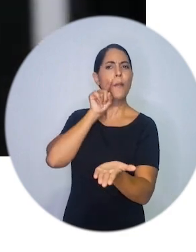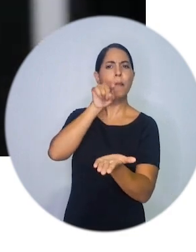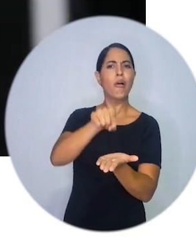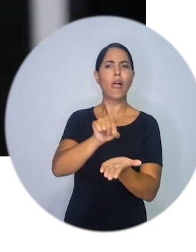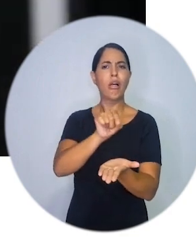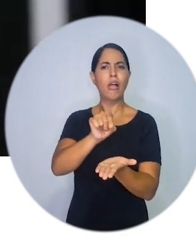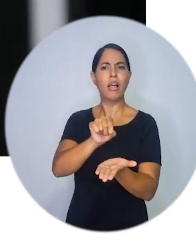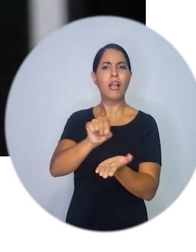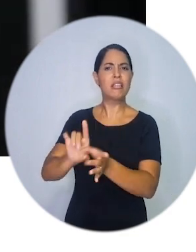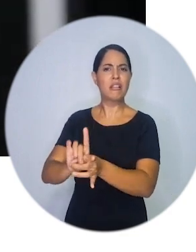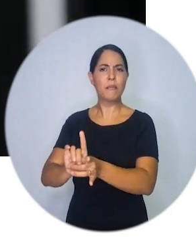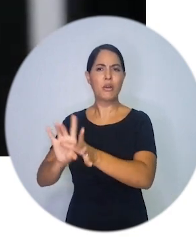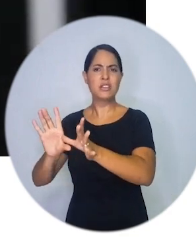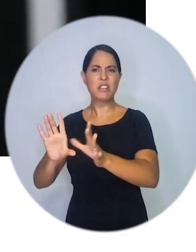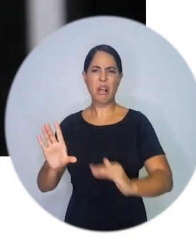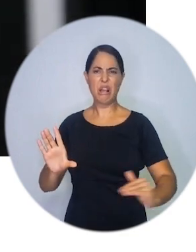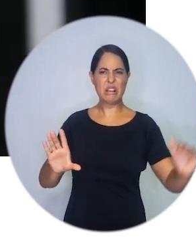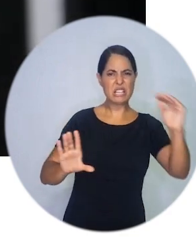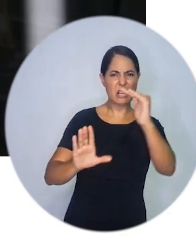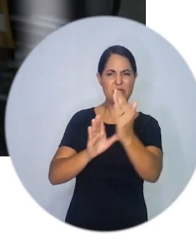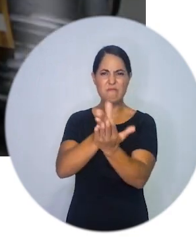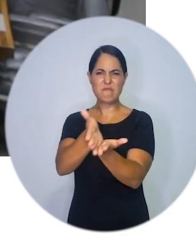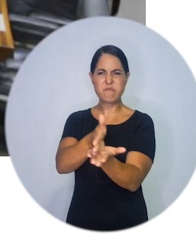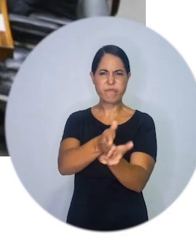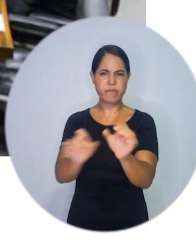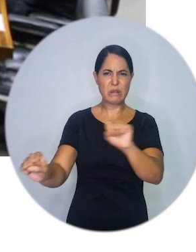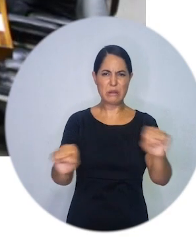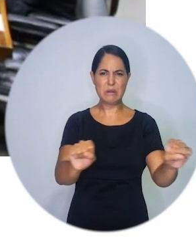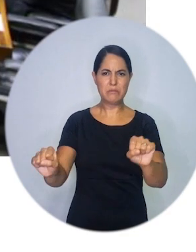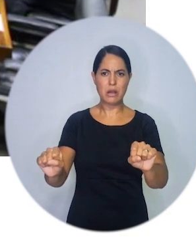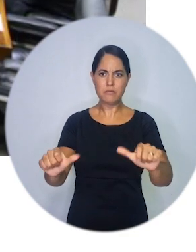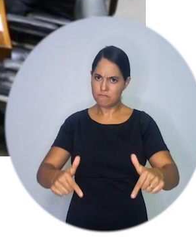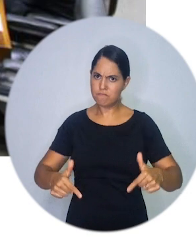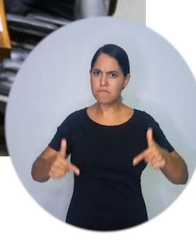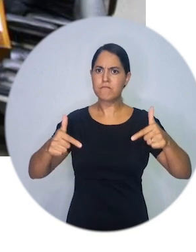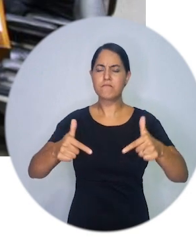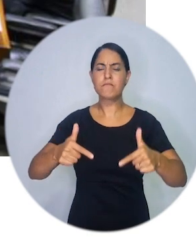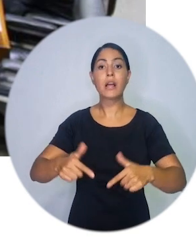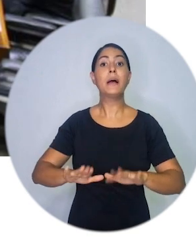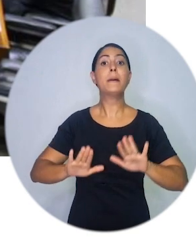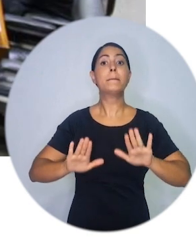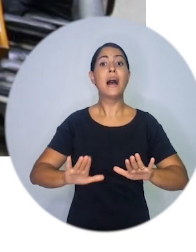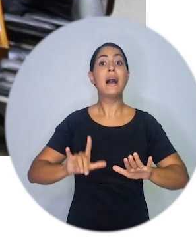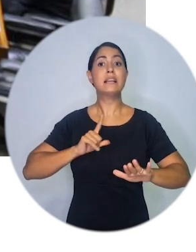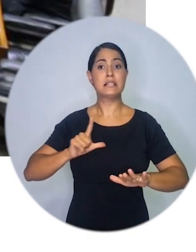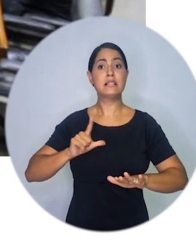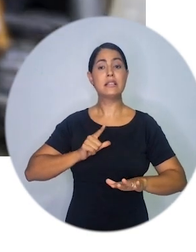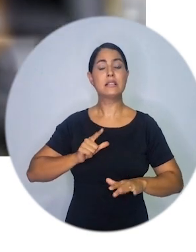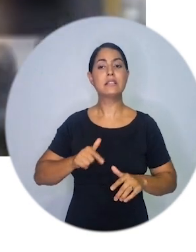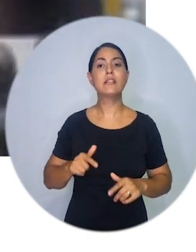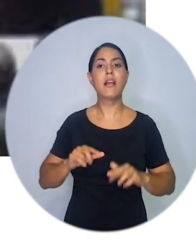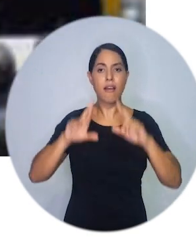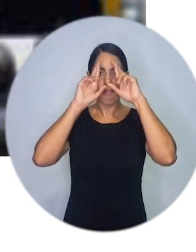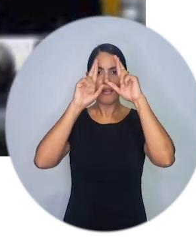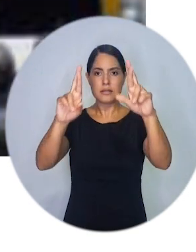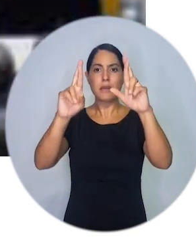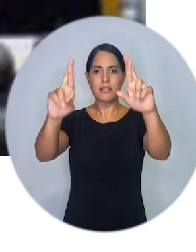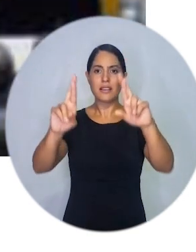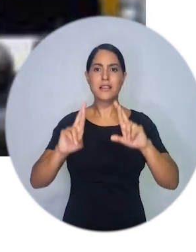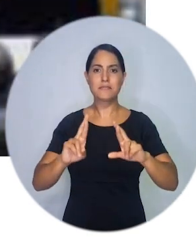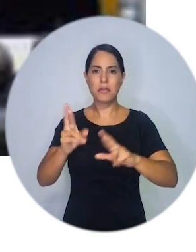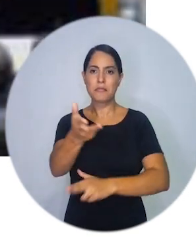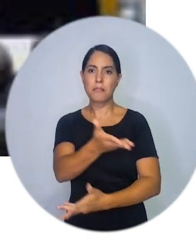fronteiras entre a democracia e o autoritarismo. Nossa atuação, amparada pelo respeito mútuo e equidade, reafirma